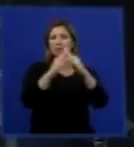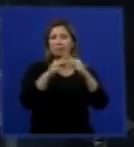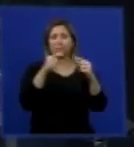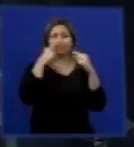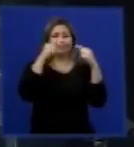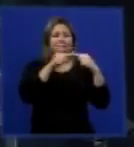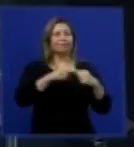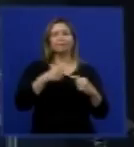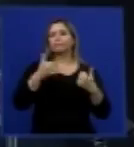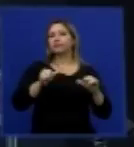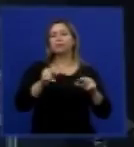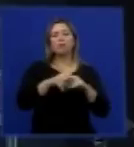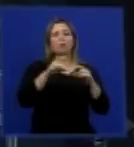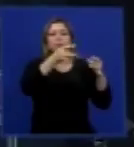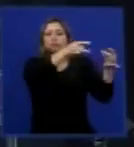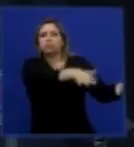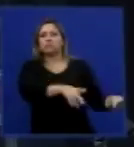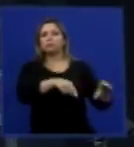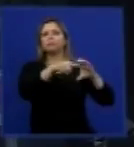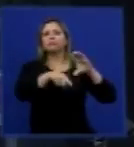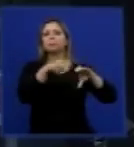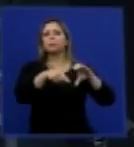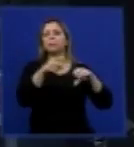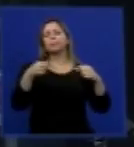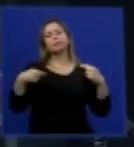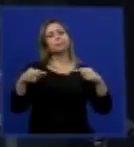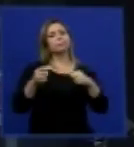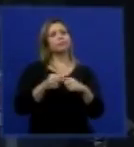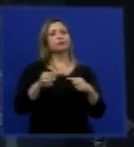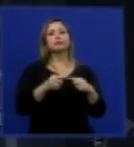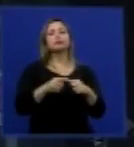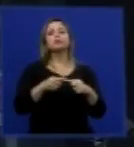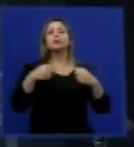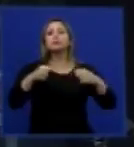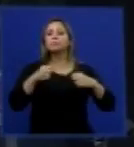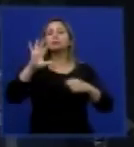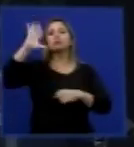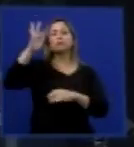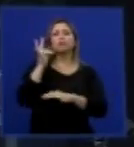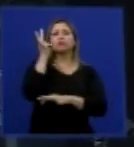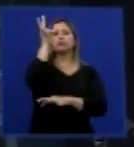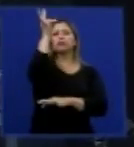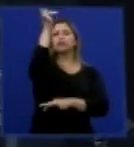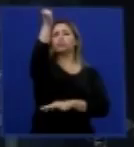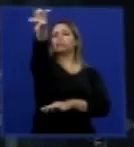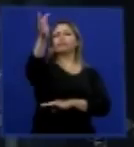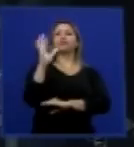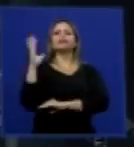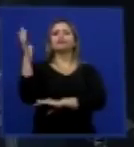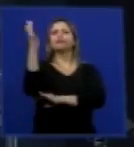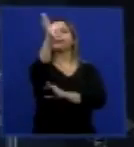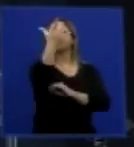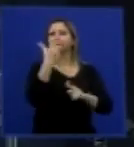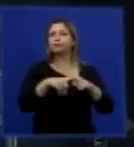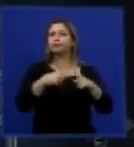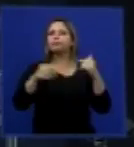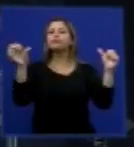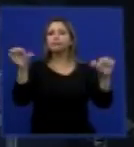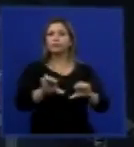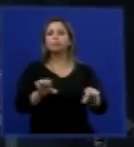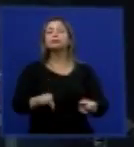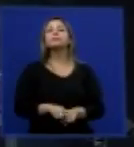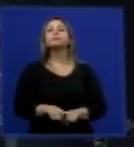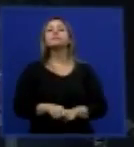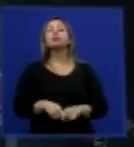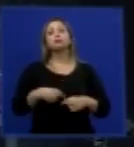ao Léo né em qualquer situação isto implica numa gravidade bastante séria para meu ambiente e posso